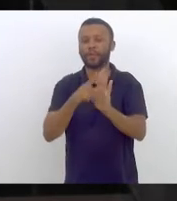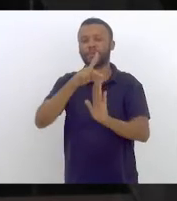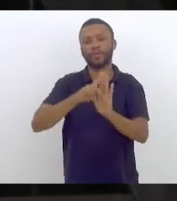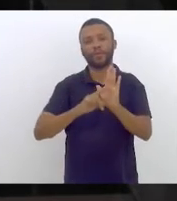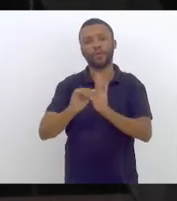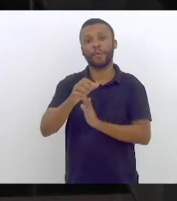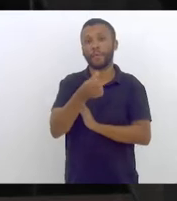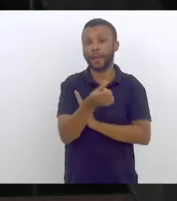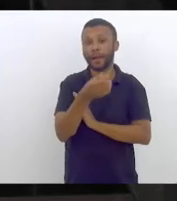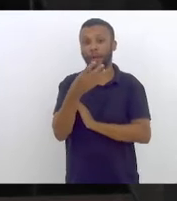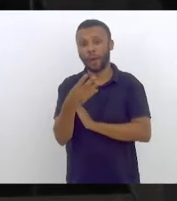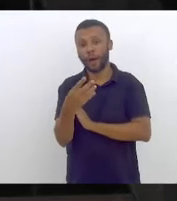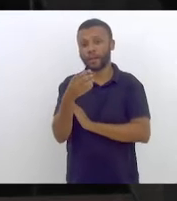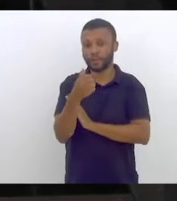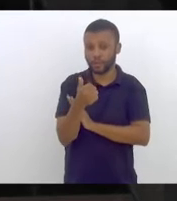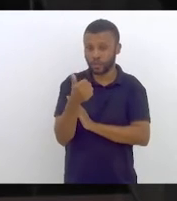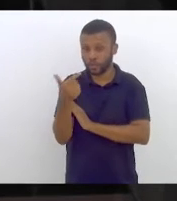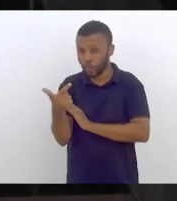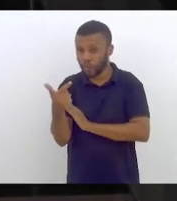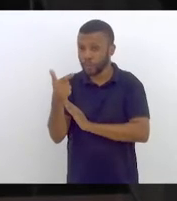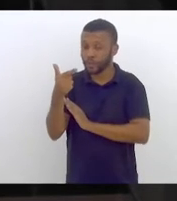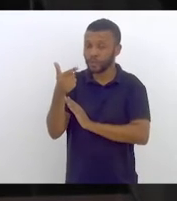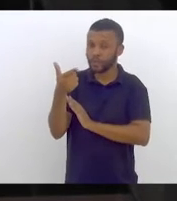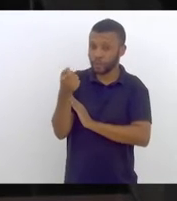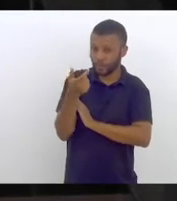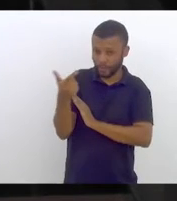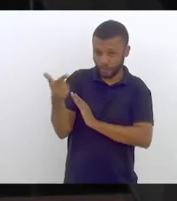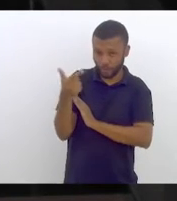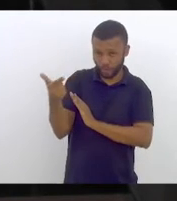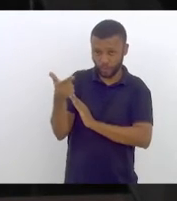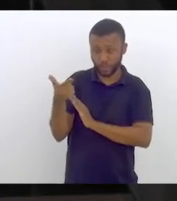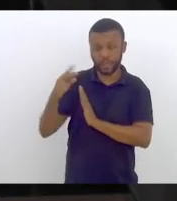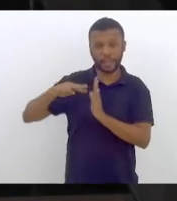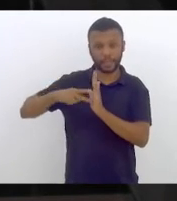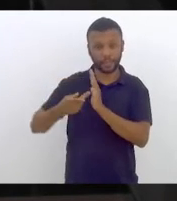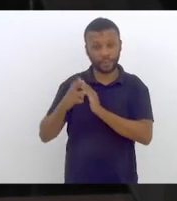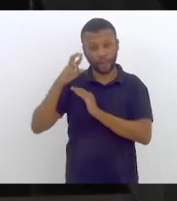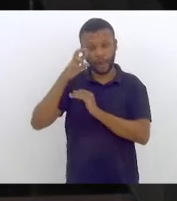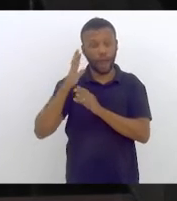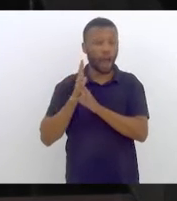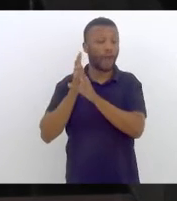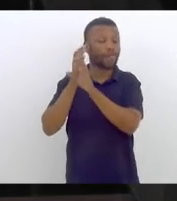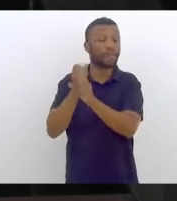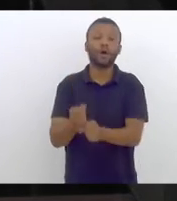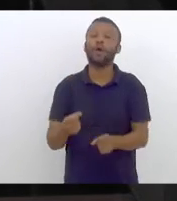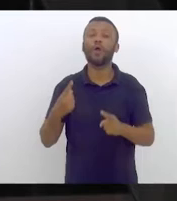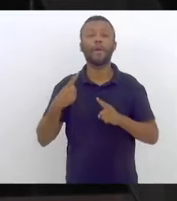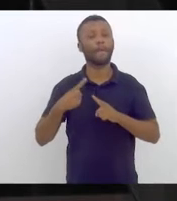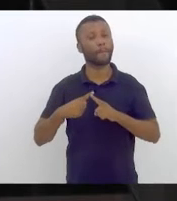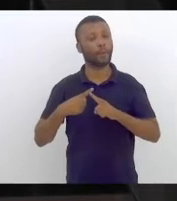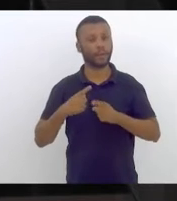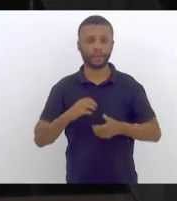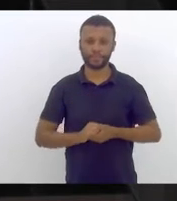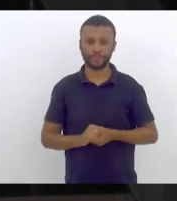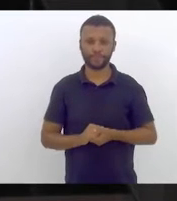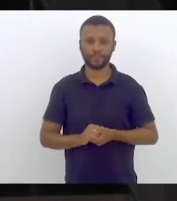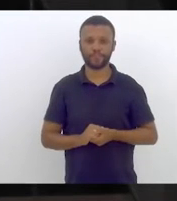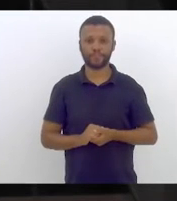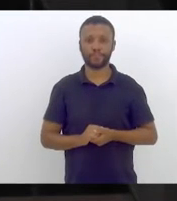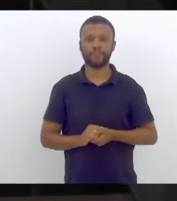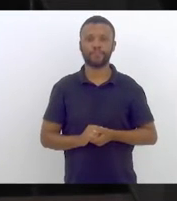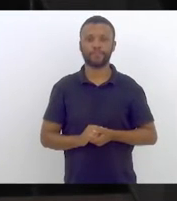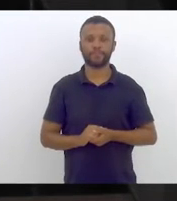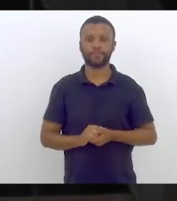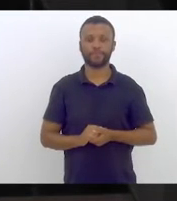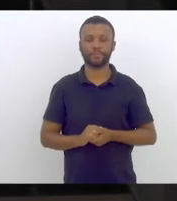de 2022, que é a revisão. E por quê? Porque na imensa